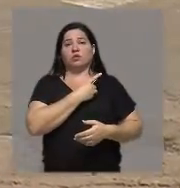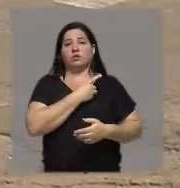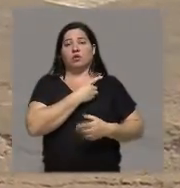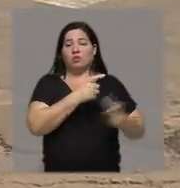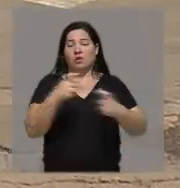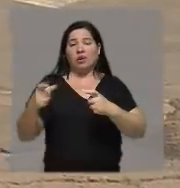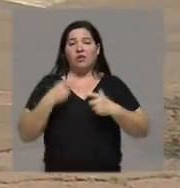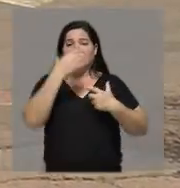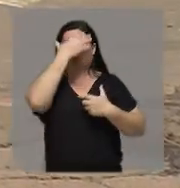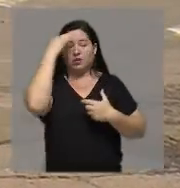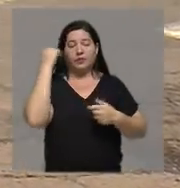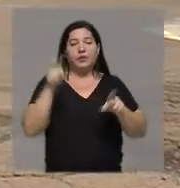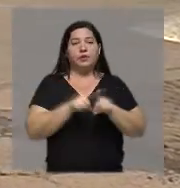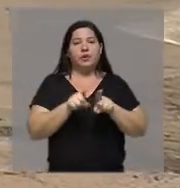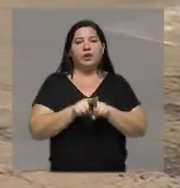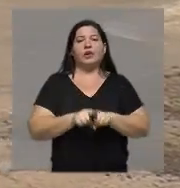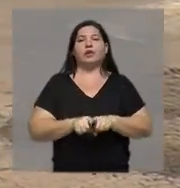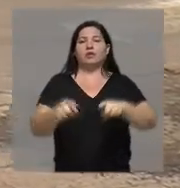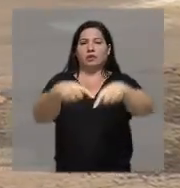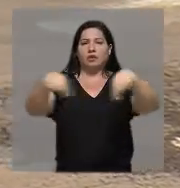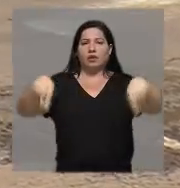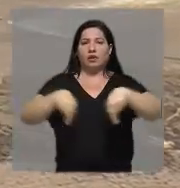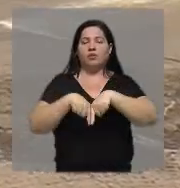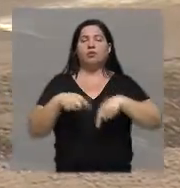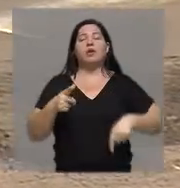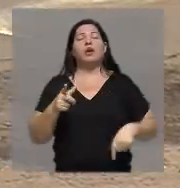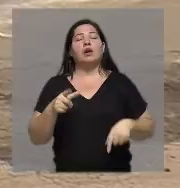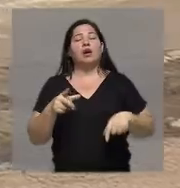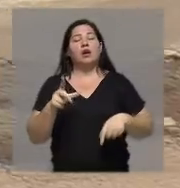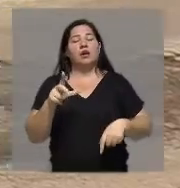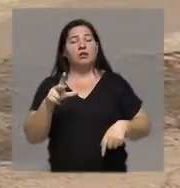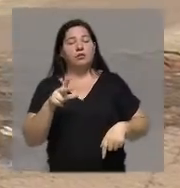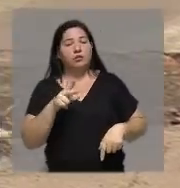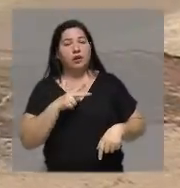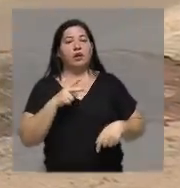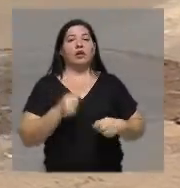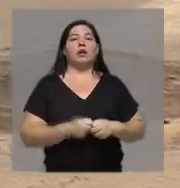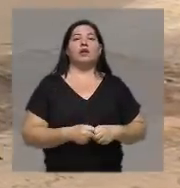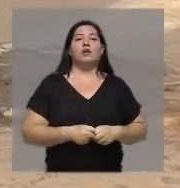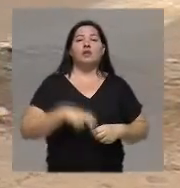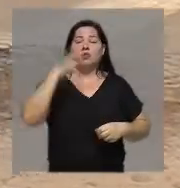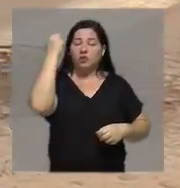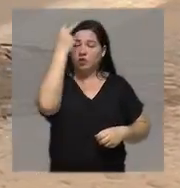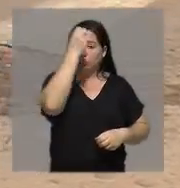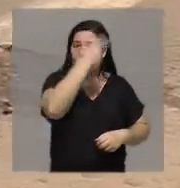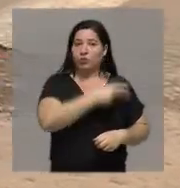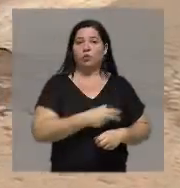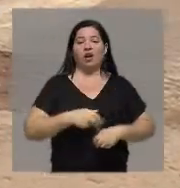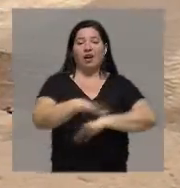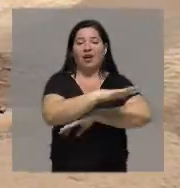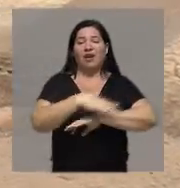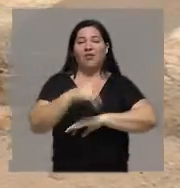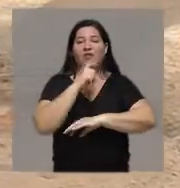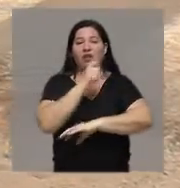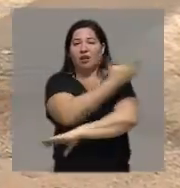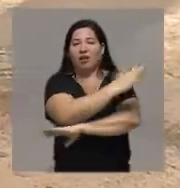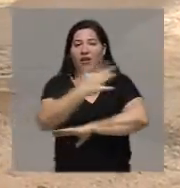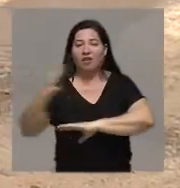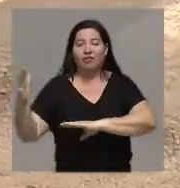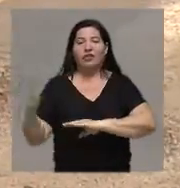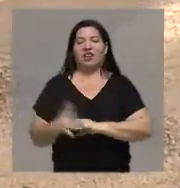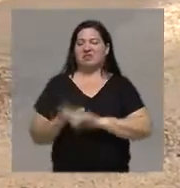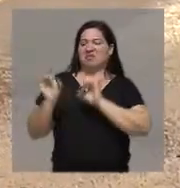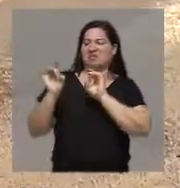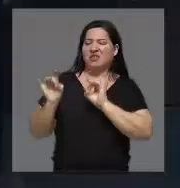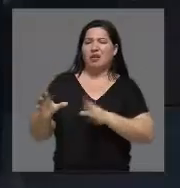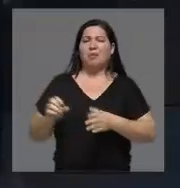os terrenos, né, particulares, terrenos da prefeitura, a área verde abandonada, né, matagal, pelo